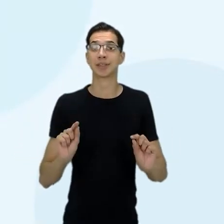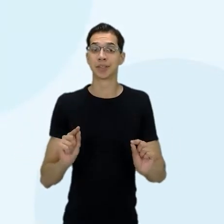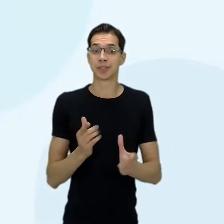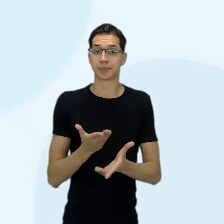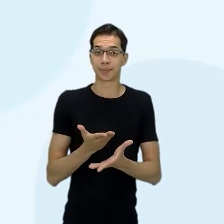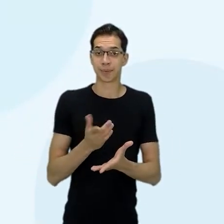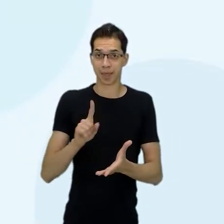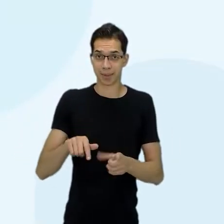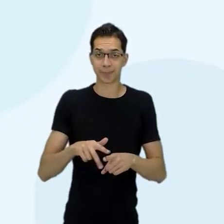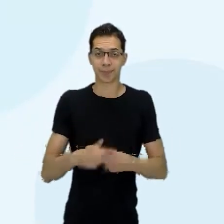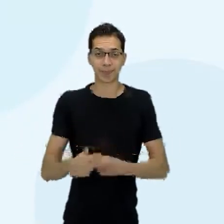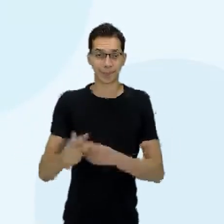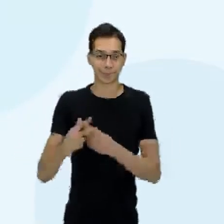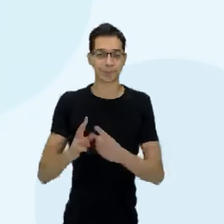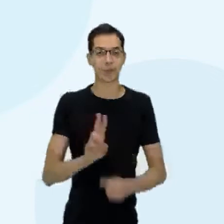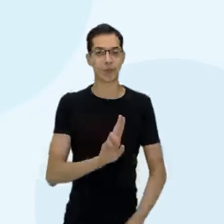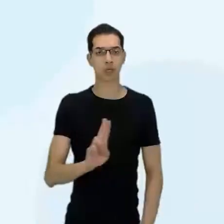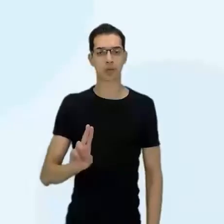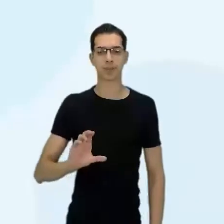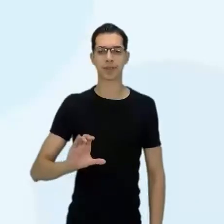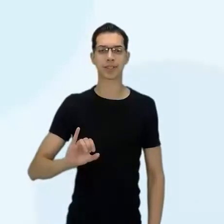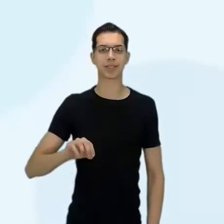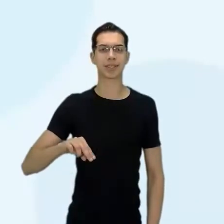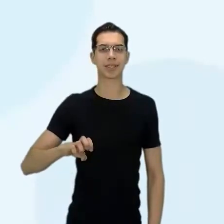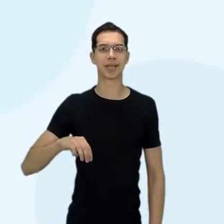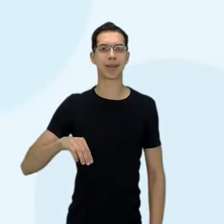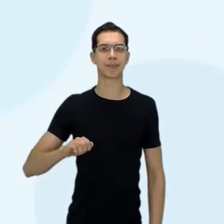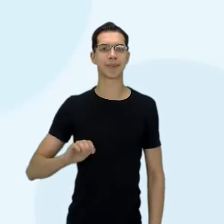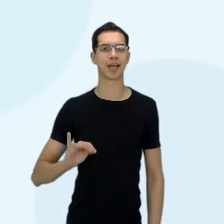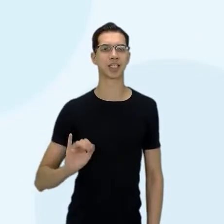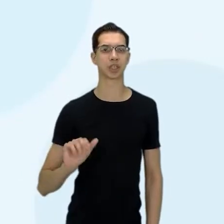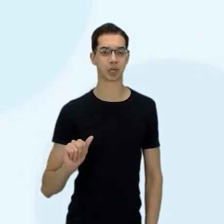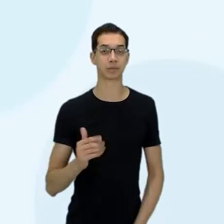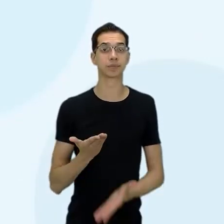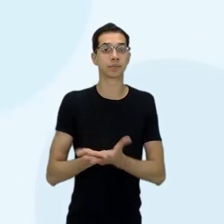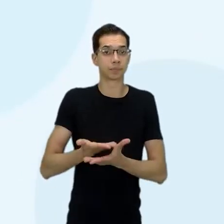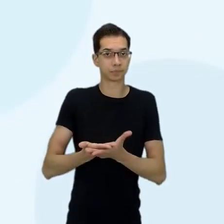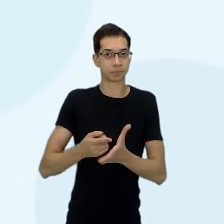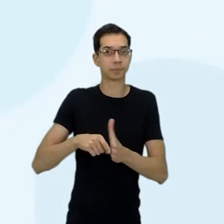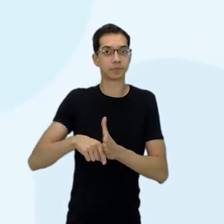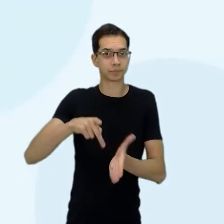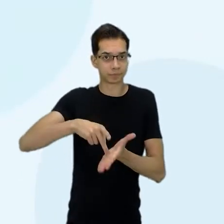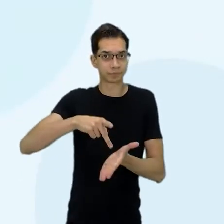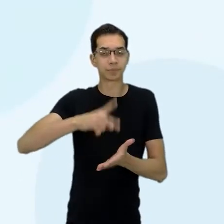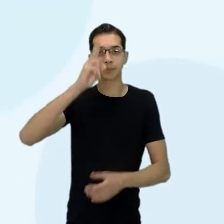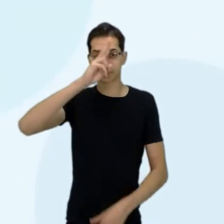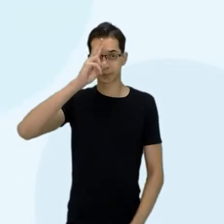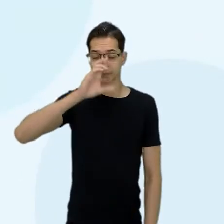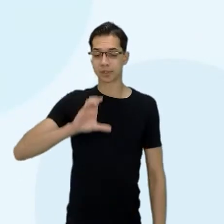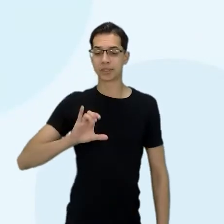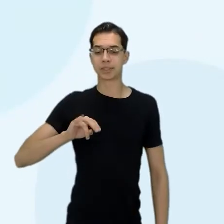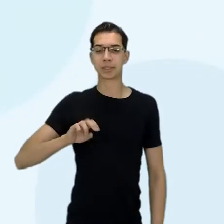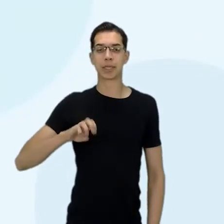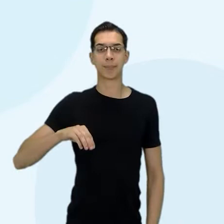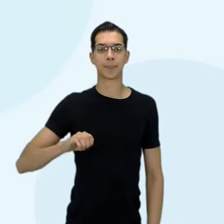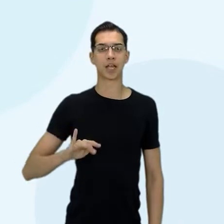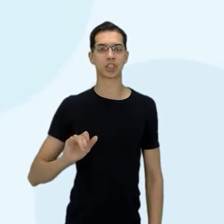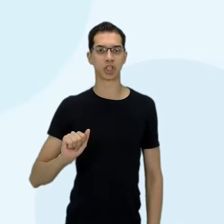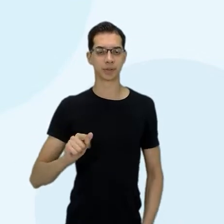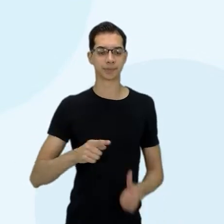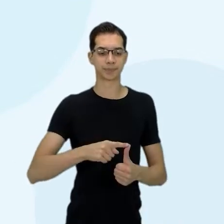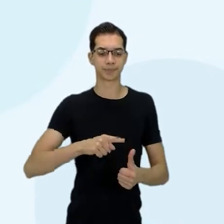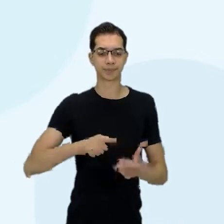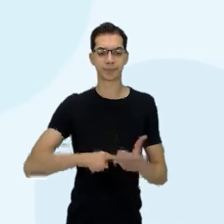em cinemática. Historicamente, o estudo da mecânica se divide em cinemática, dinâmica